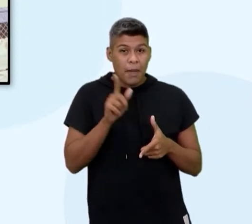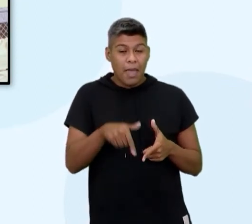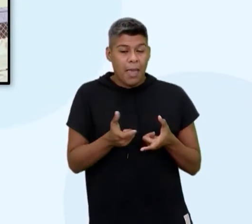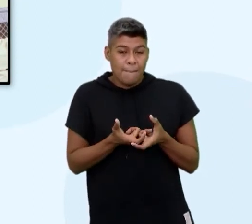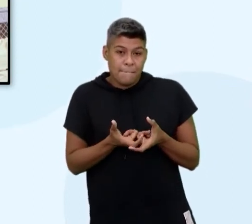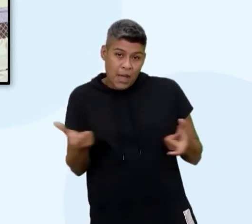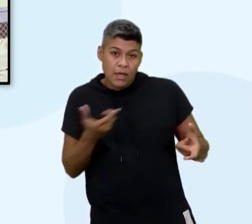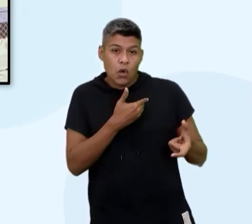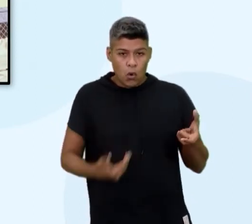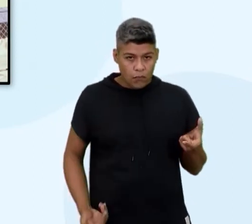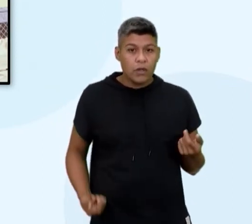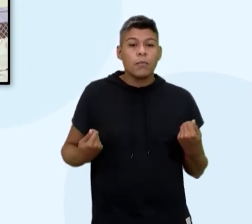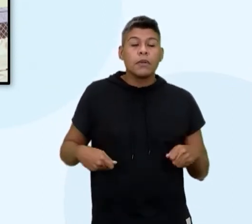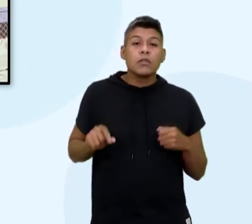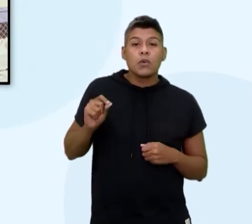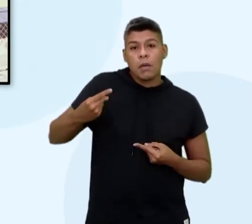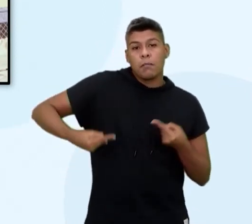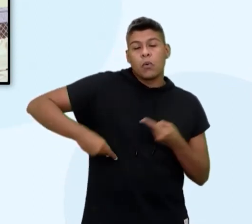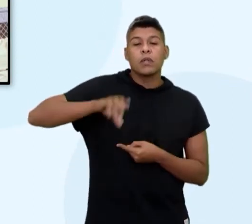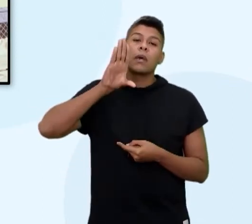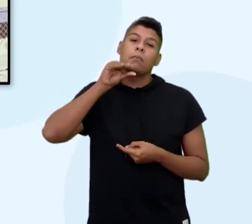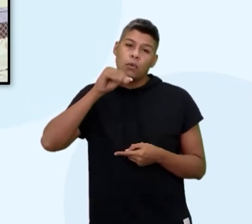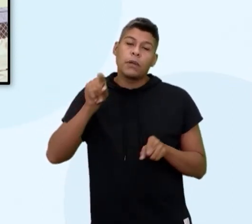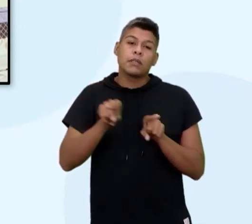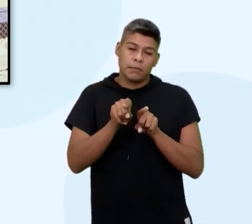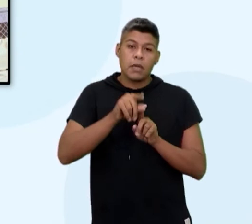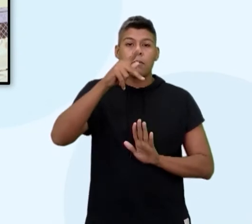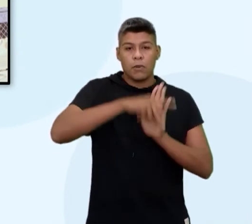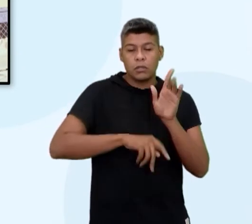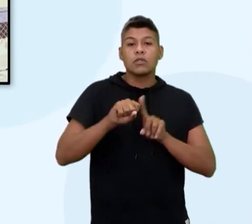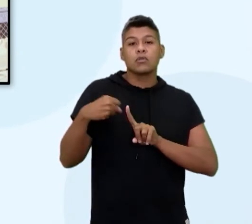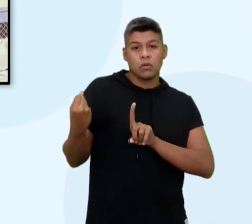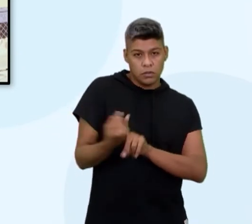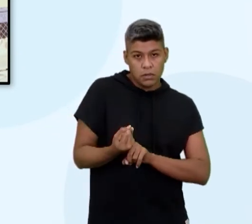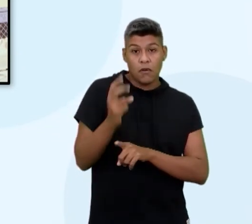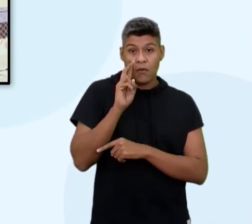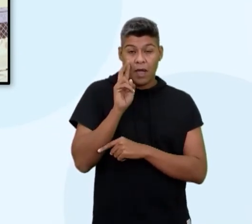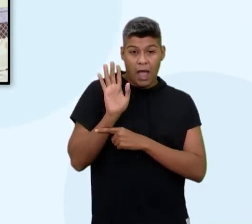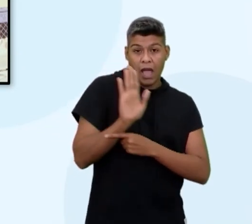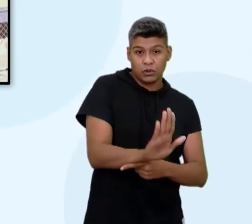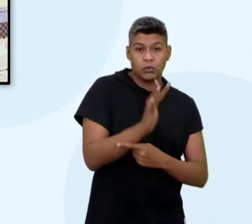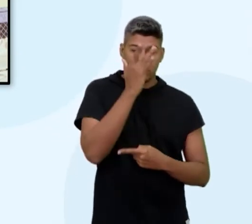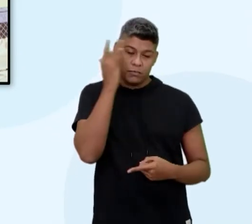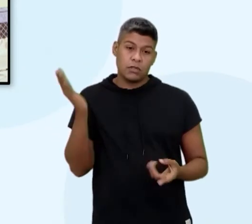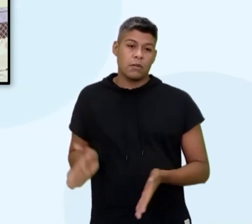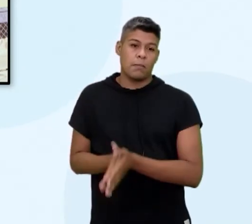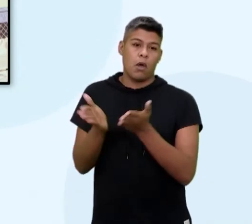maior e que o governo precisa de políticas públicas e projetos sociais que assistam as pessoas